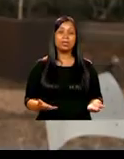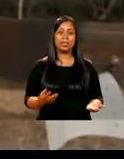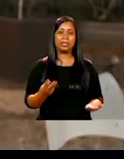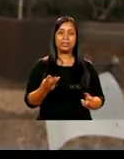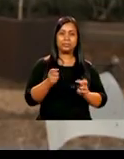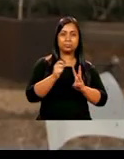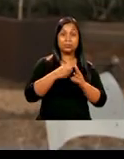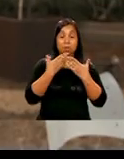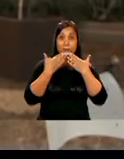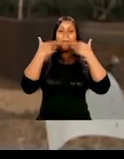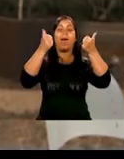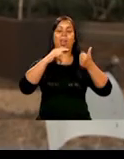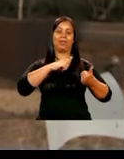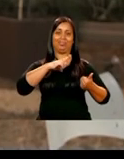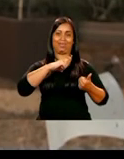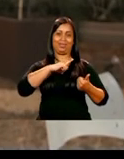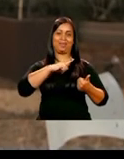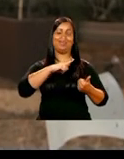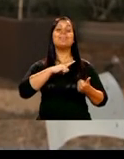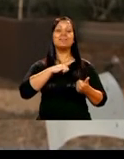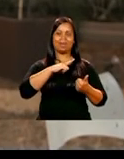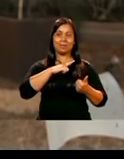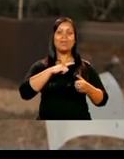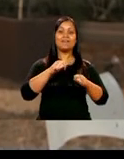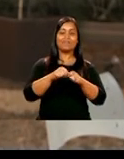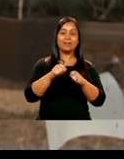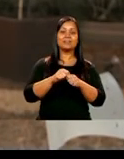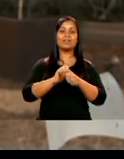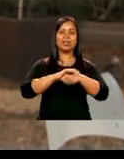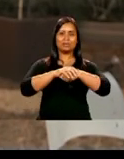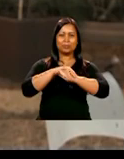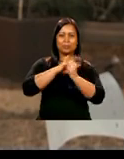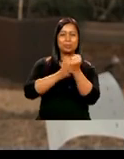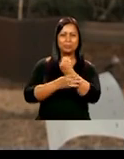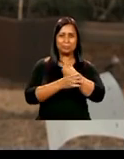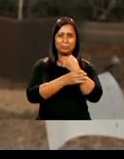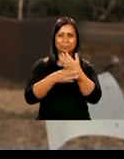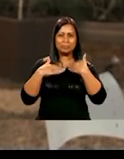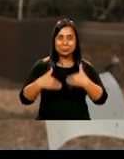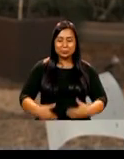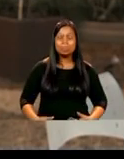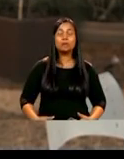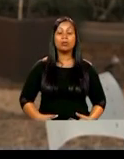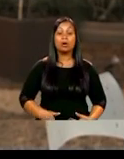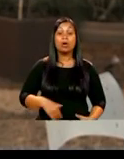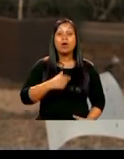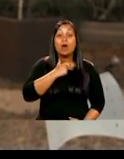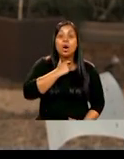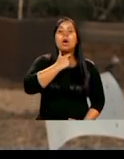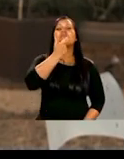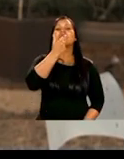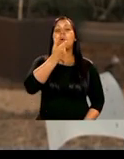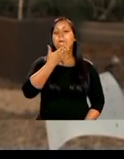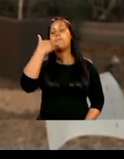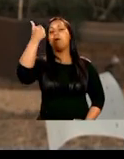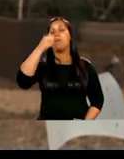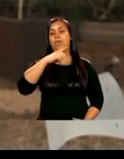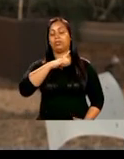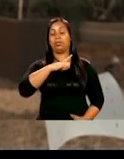tive bem melhor aqui, fazendo aqui a articulação que eu estou fazendo, minha voz ficou excelente